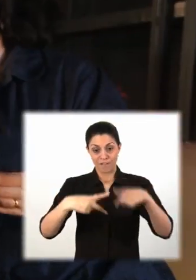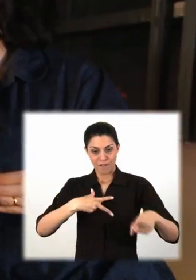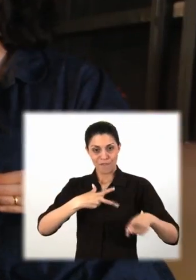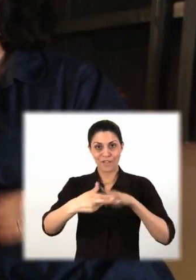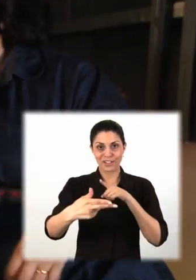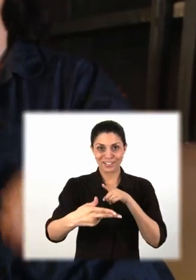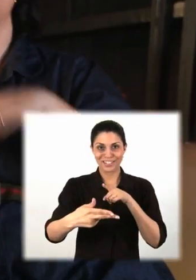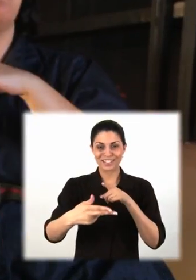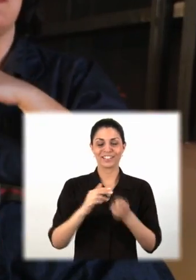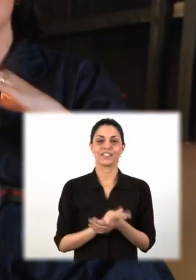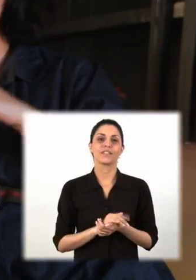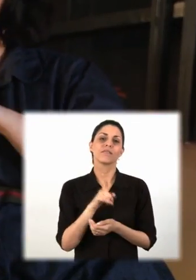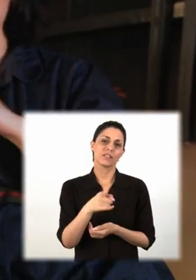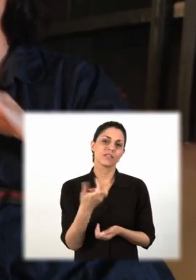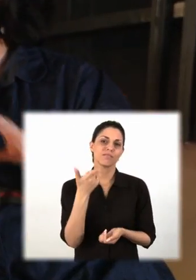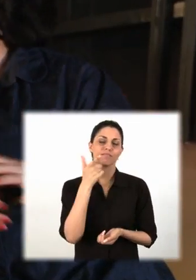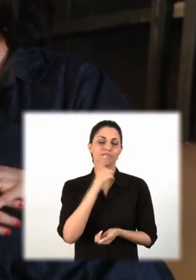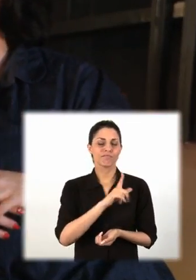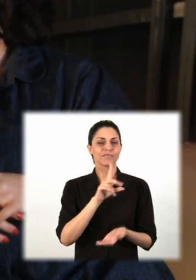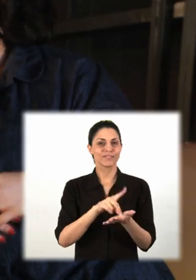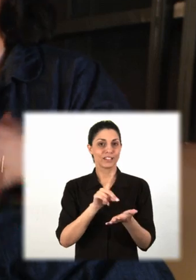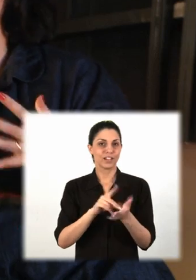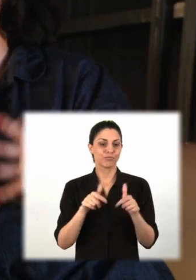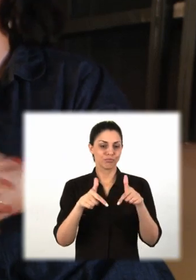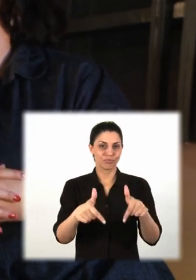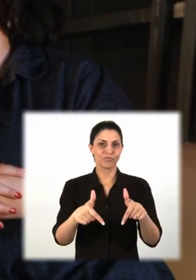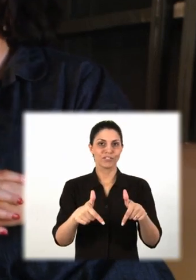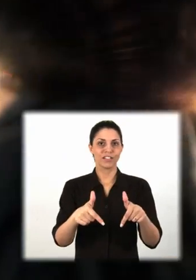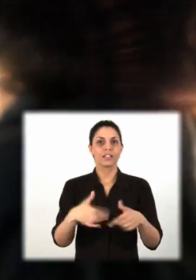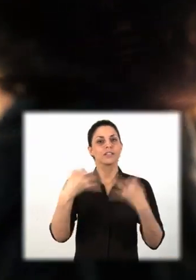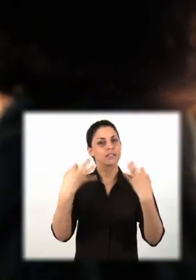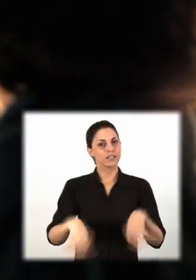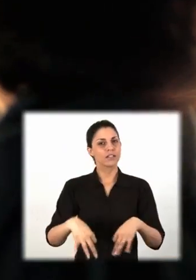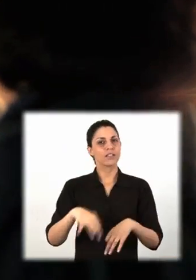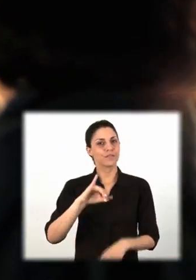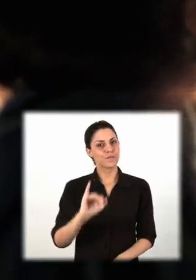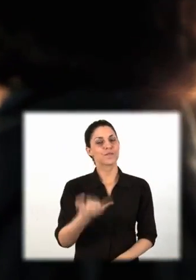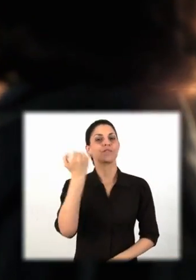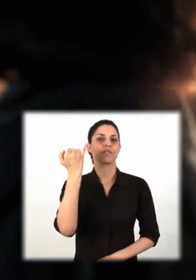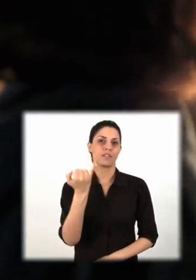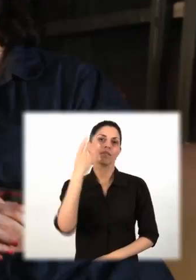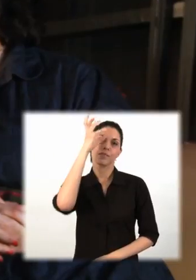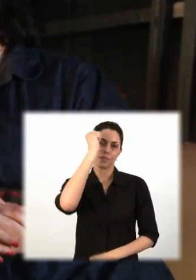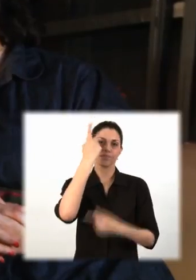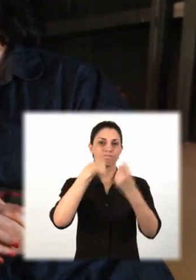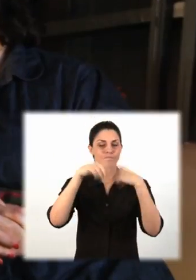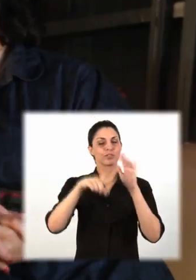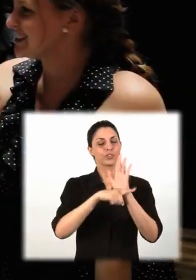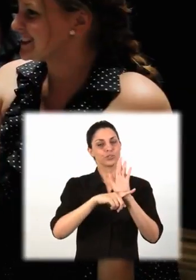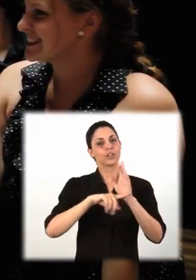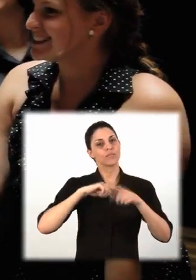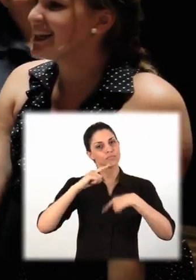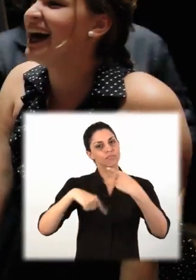Desafio cumprido, não é? E premiação merecidíssima. Eu quero que ela desfrute muito. É sim, tenho certeza que ela vai aproveitar, vai ter um